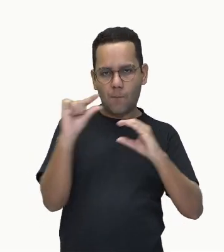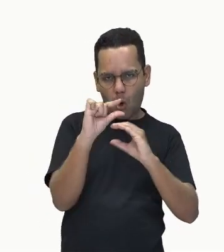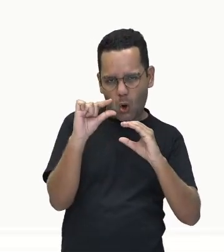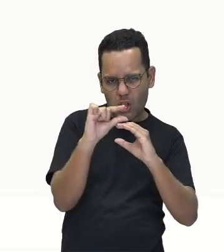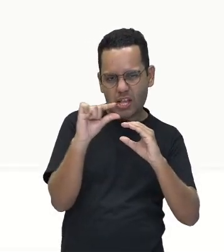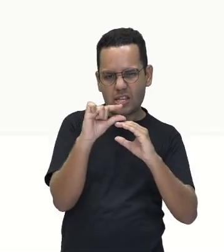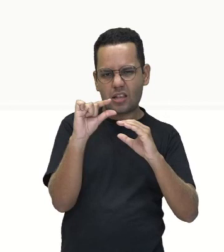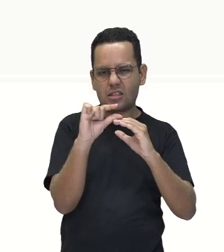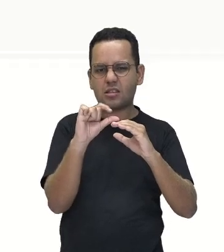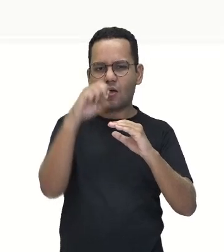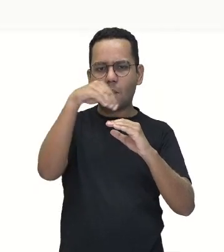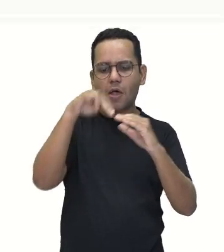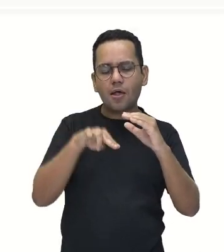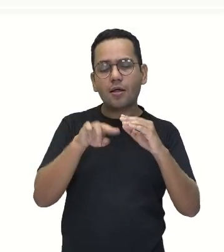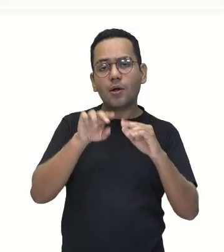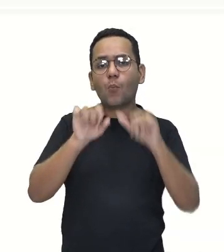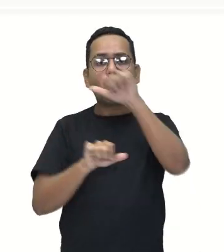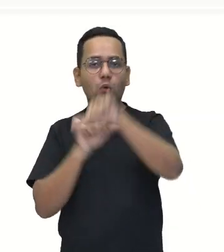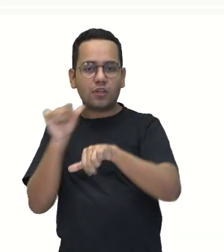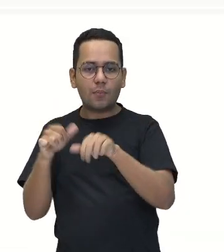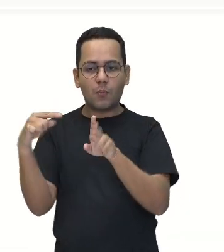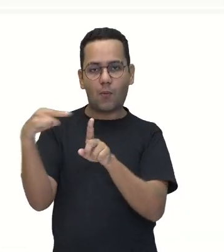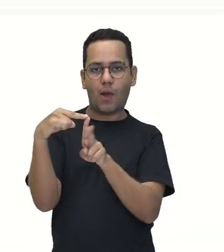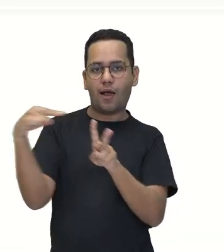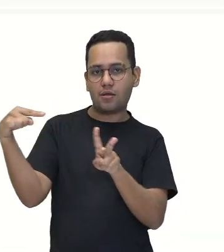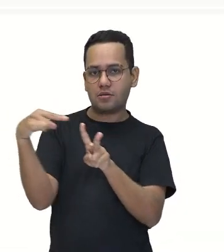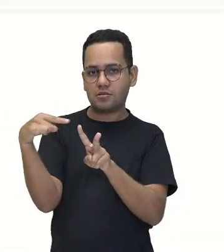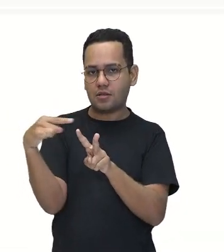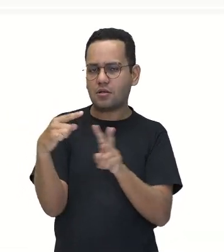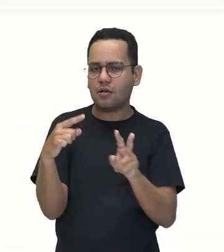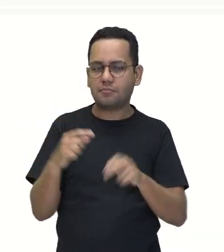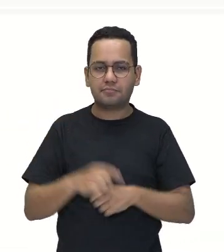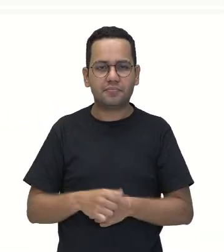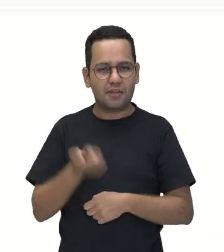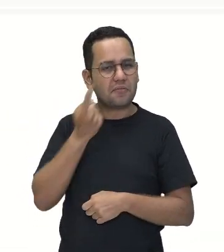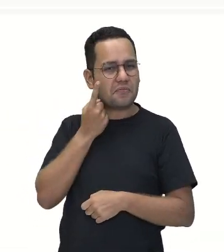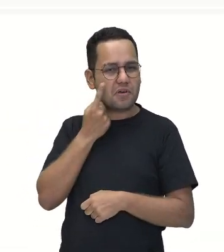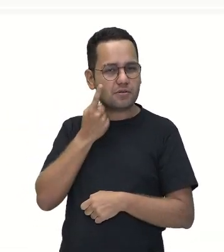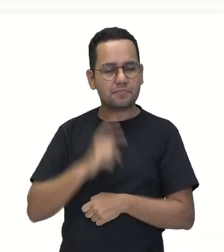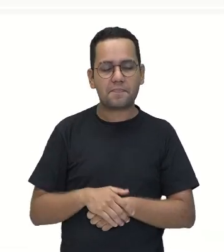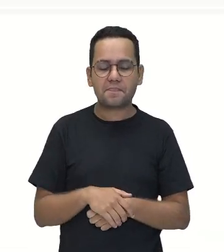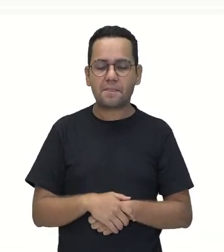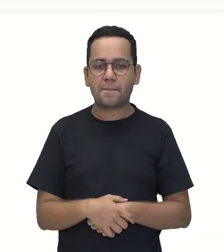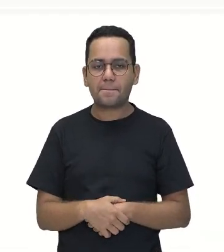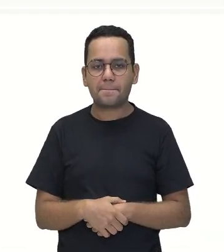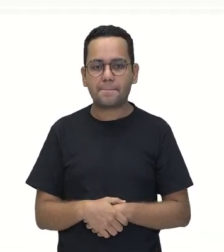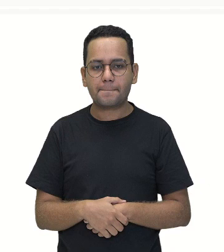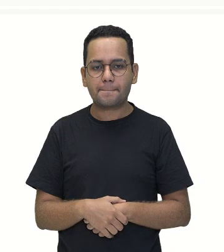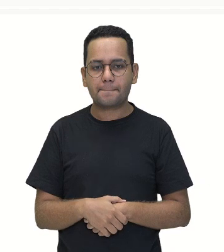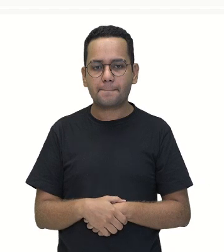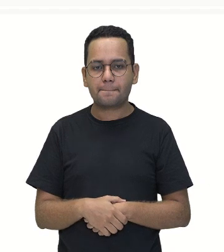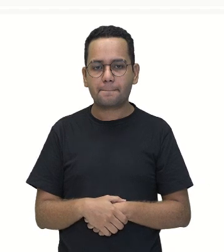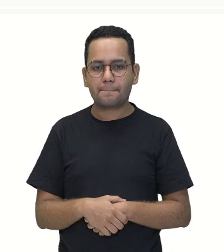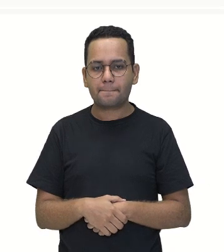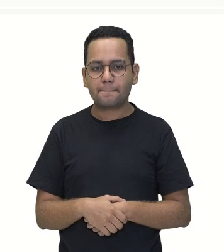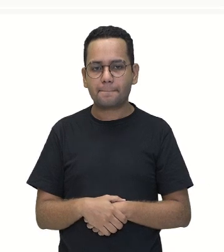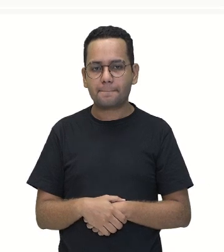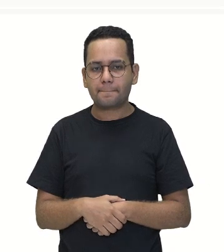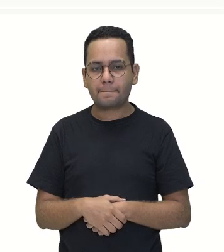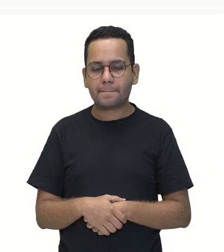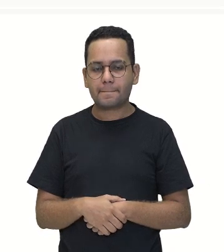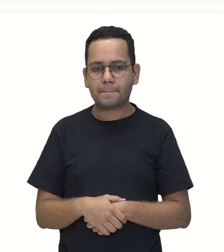Então essa daqui como é que ela funciona ó vamos ver aqui por exemplo raiz quadrada